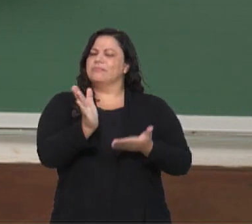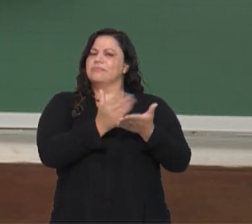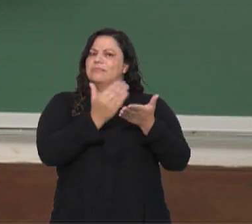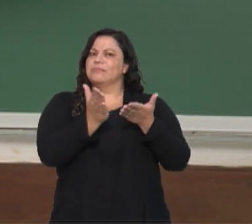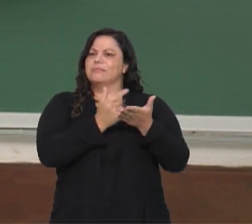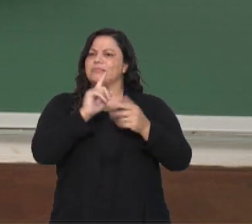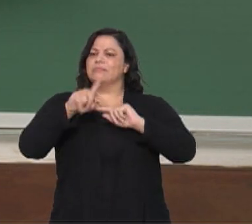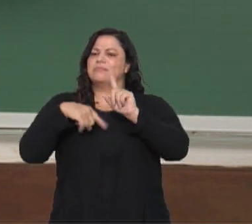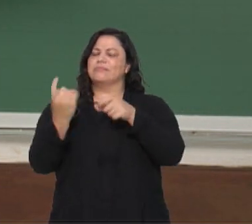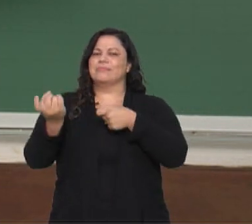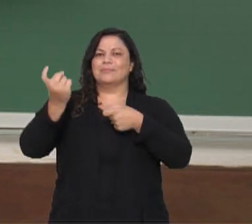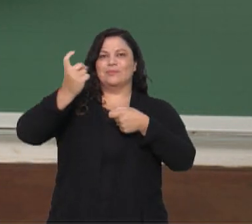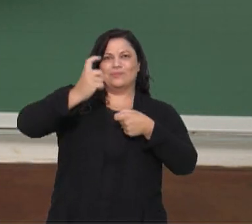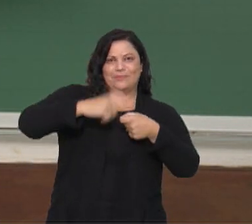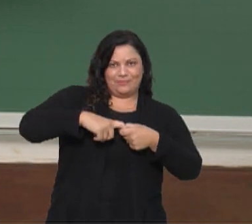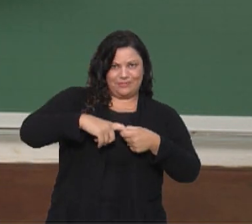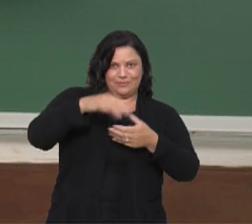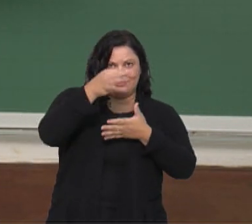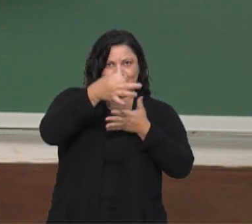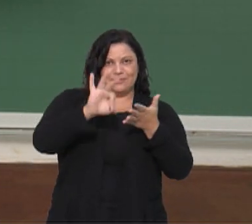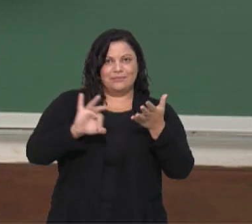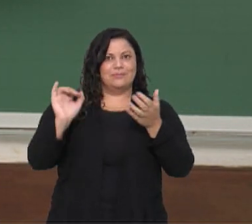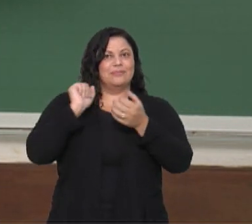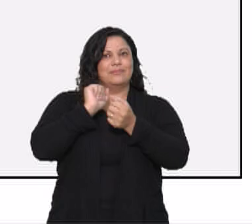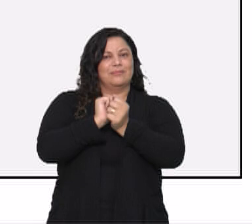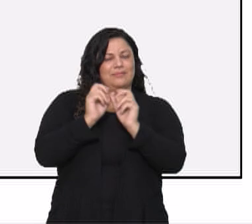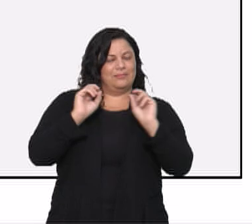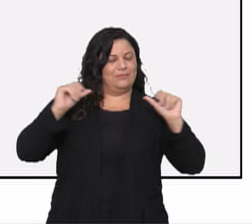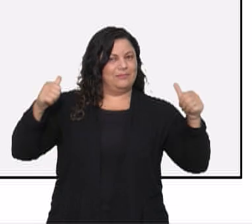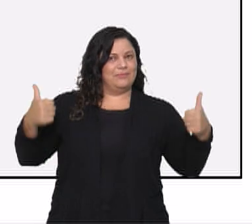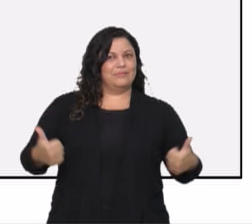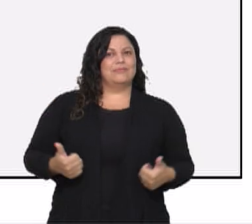minutinho, daqui a pouquinho nós voltamos e corrigimos essa junto com vocês.